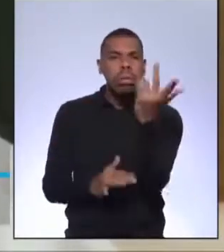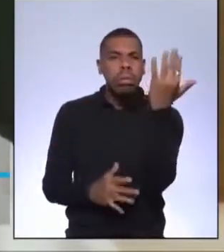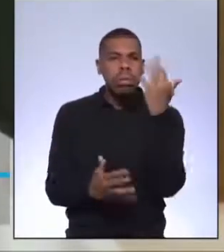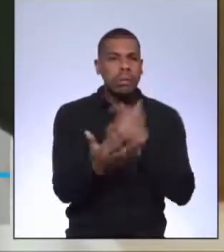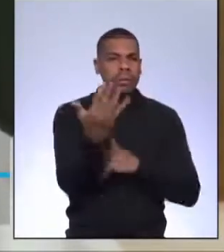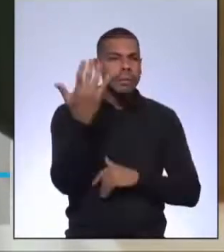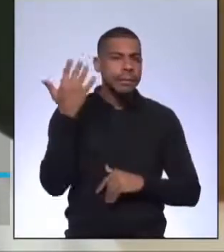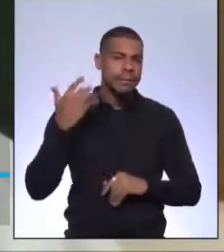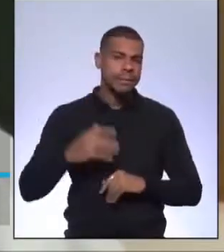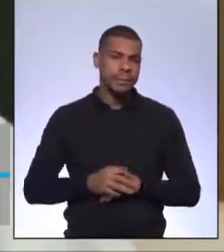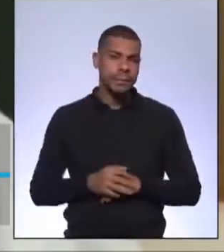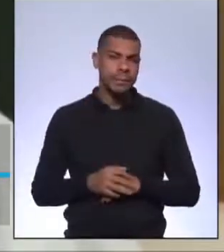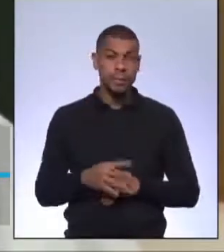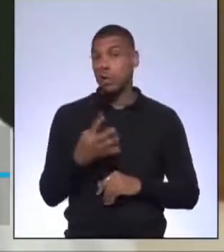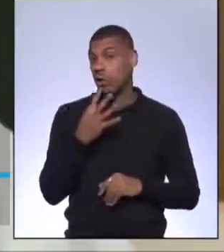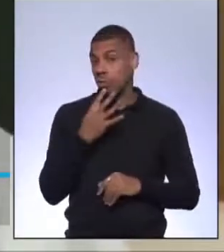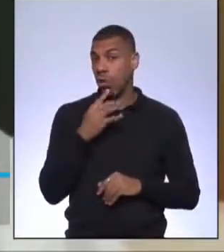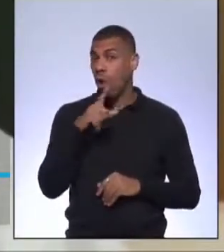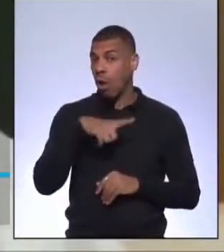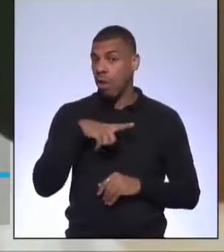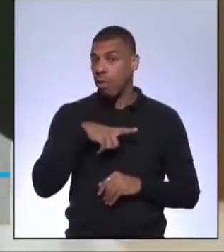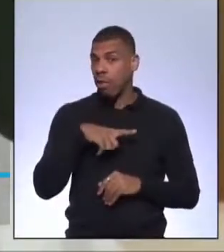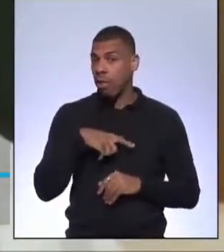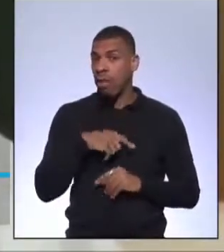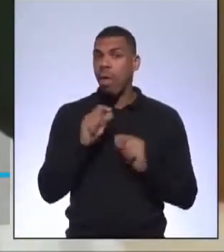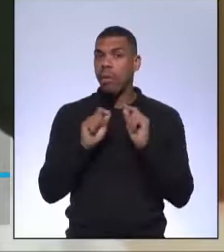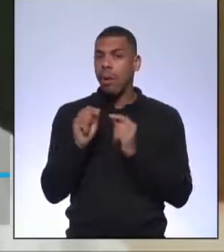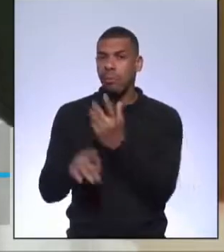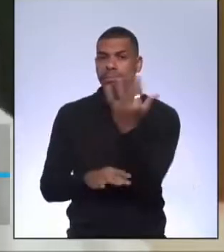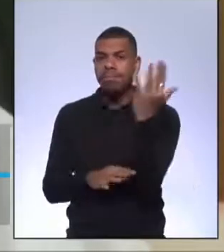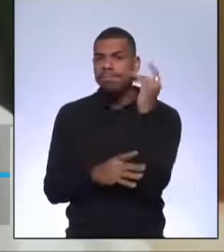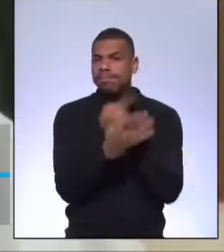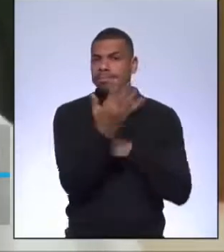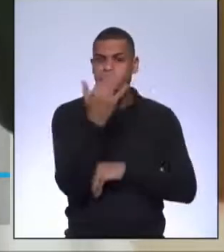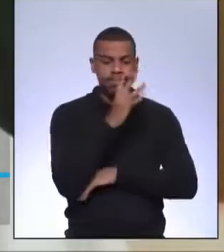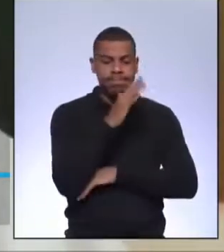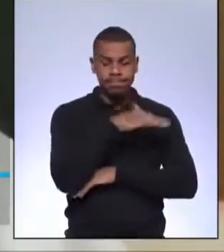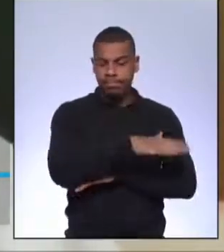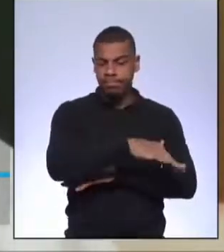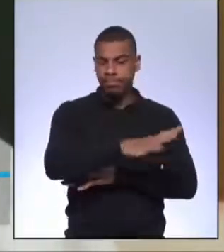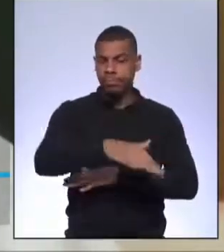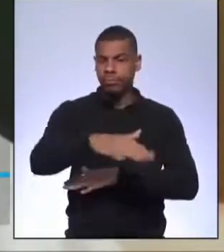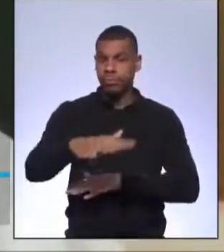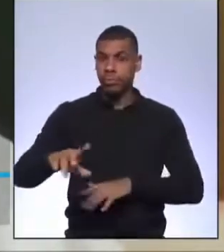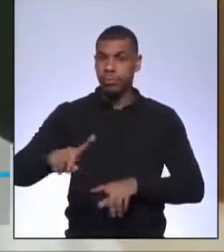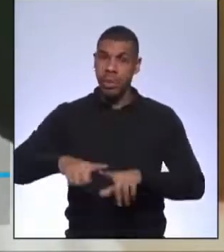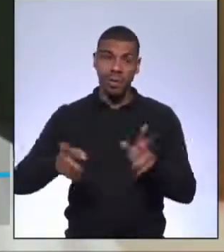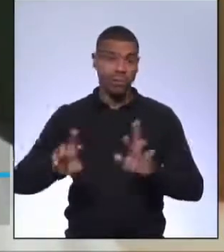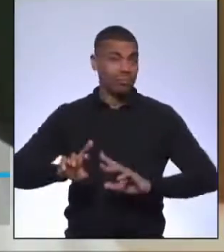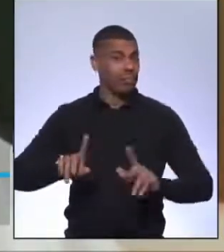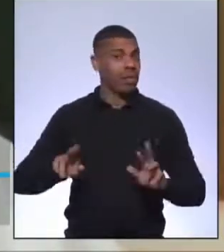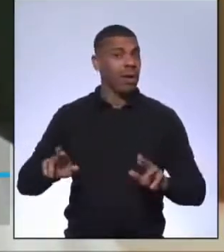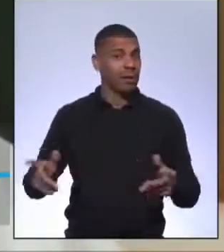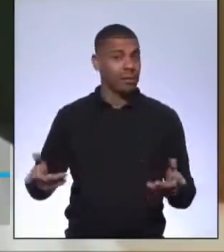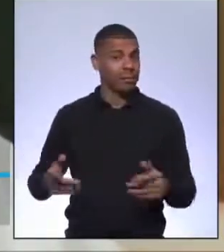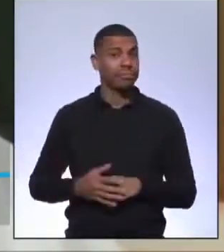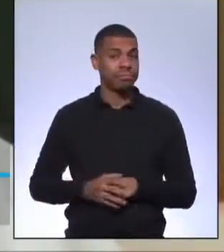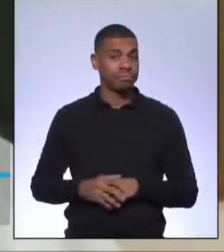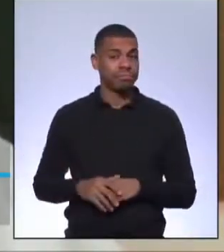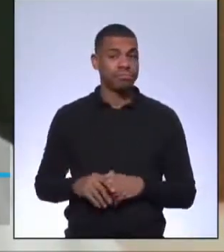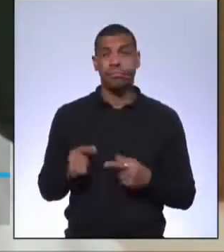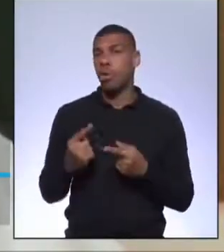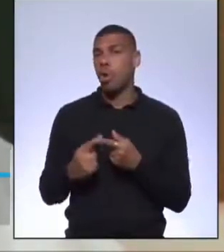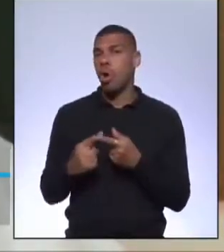né? Quem conhece a Serra do Mar, era para tudo aqui ser igual à Serra do Mar lá, mas não é, porque